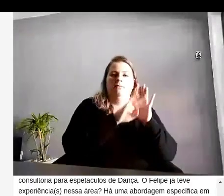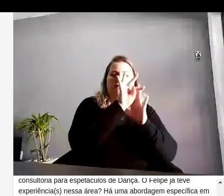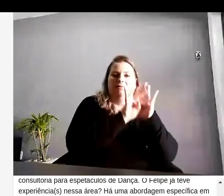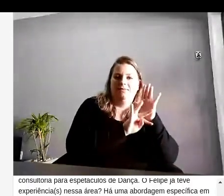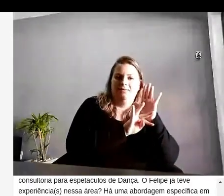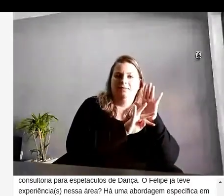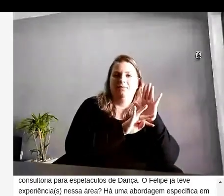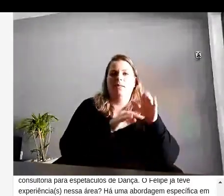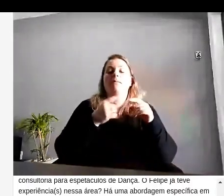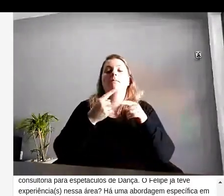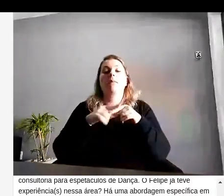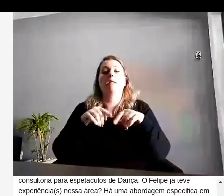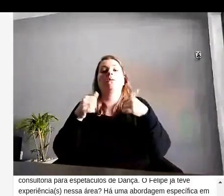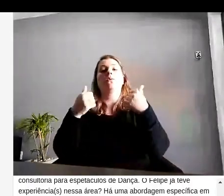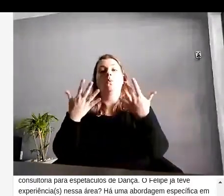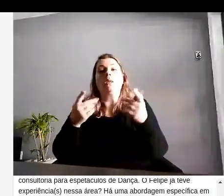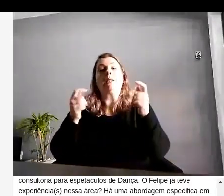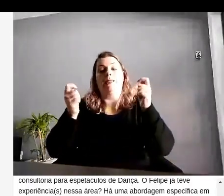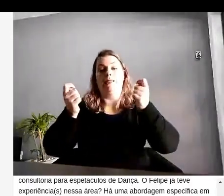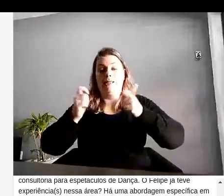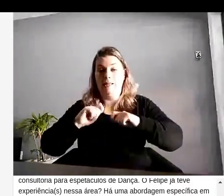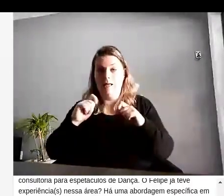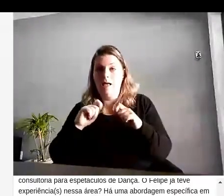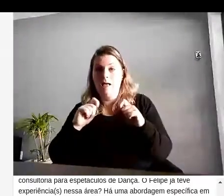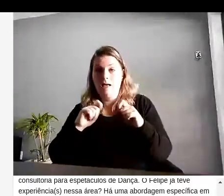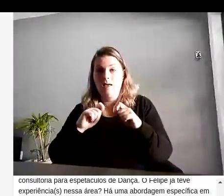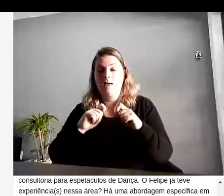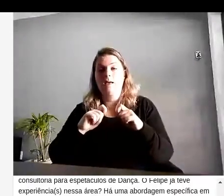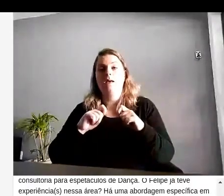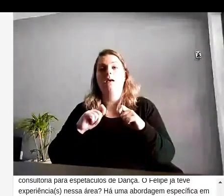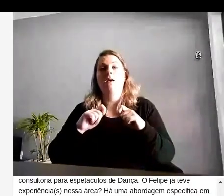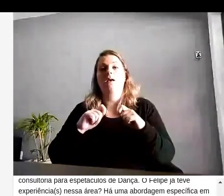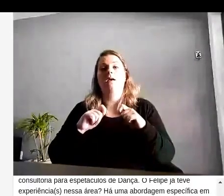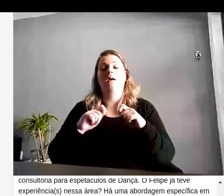necessário, sempre que possível, é